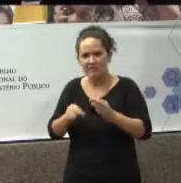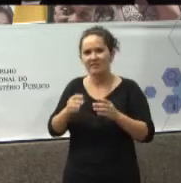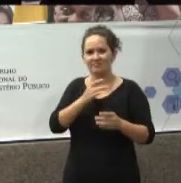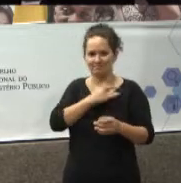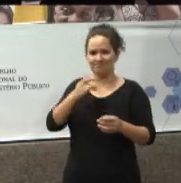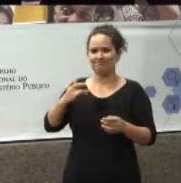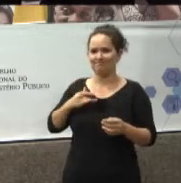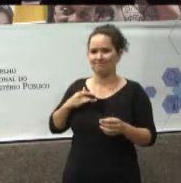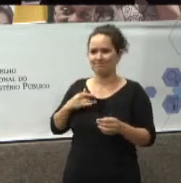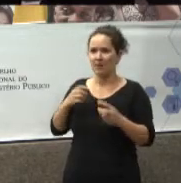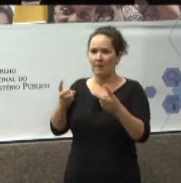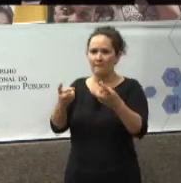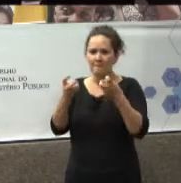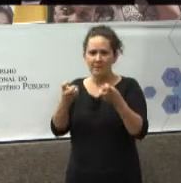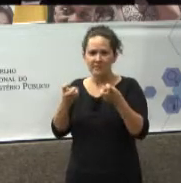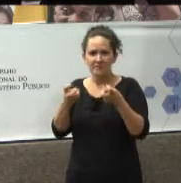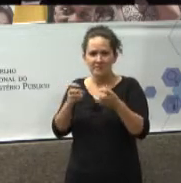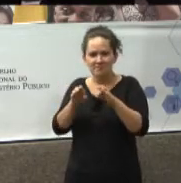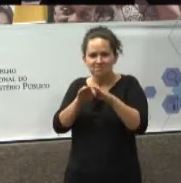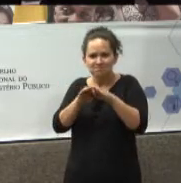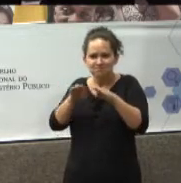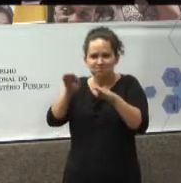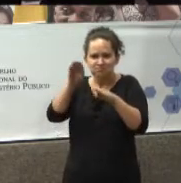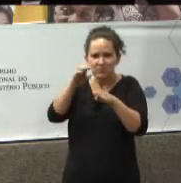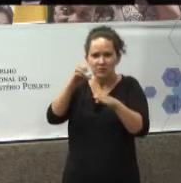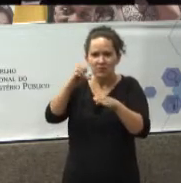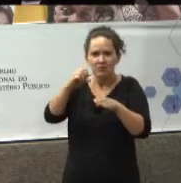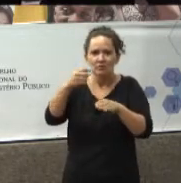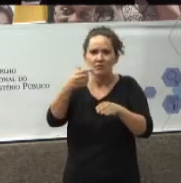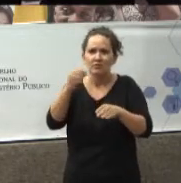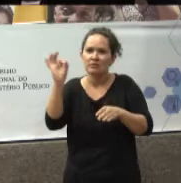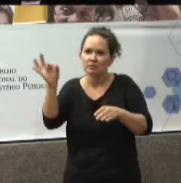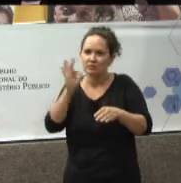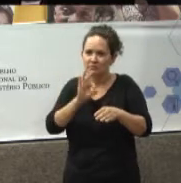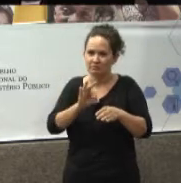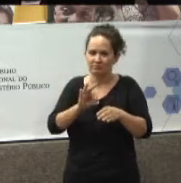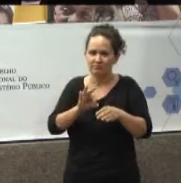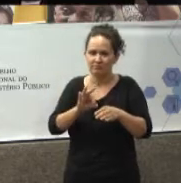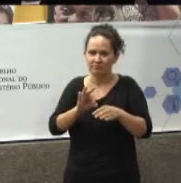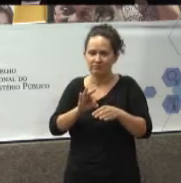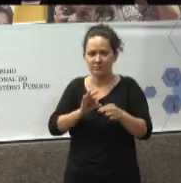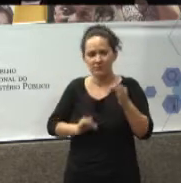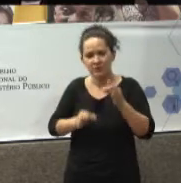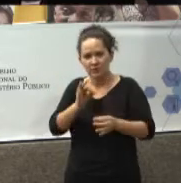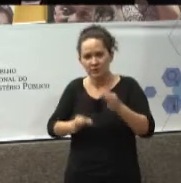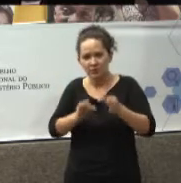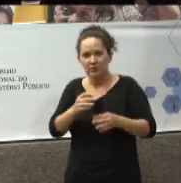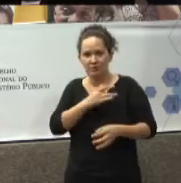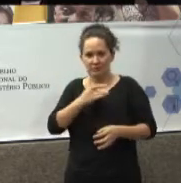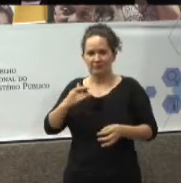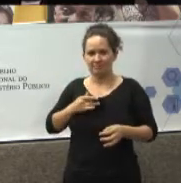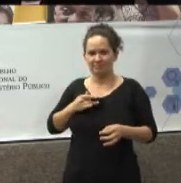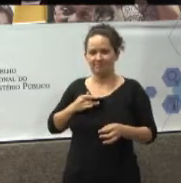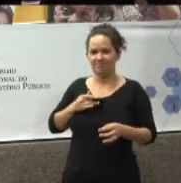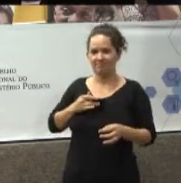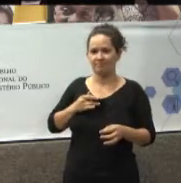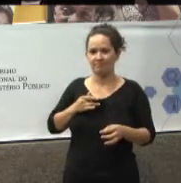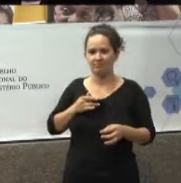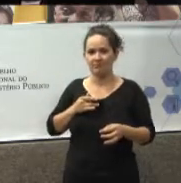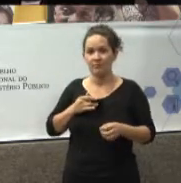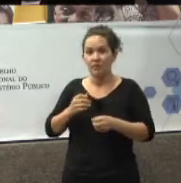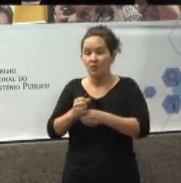saúde perceba os senhores o aumento de 92% da judicialização da saúde em relação a